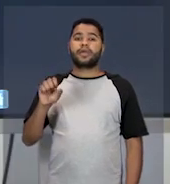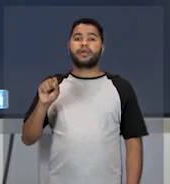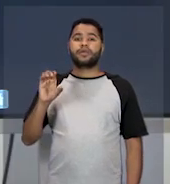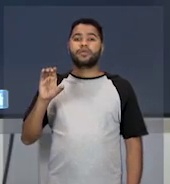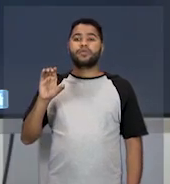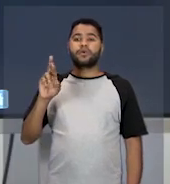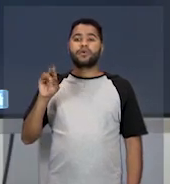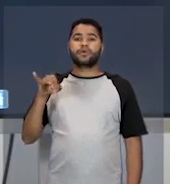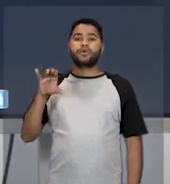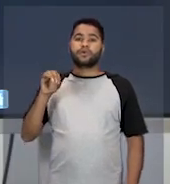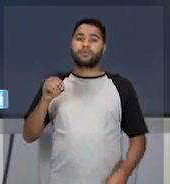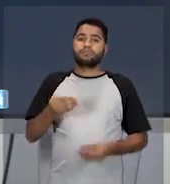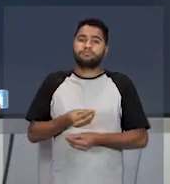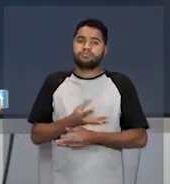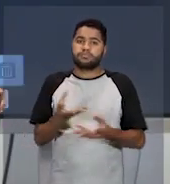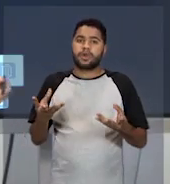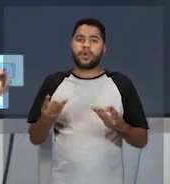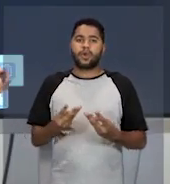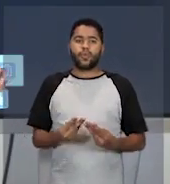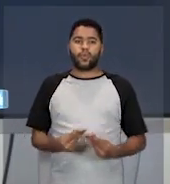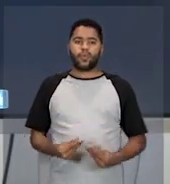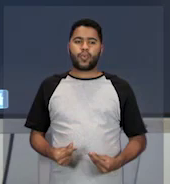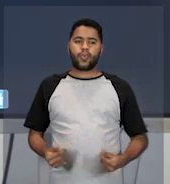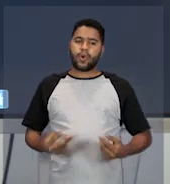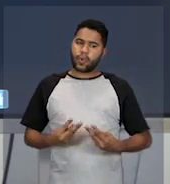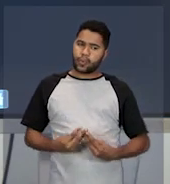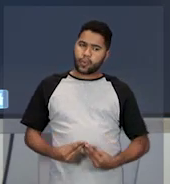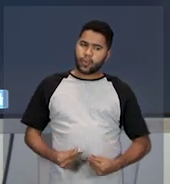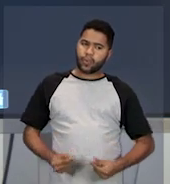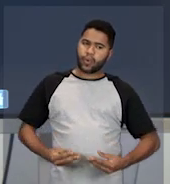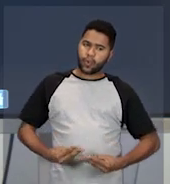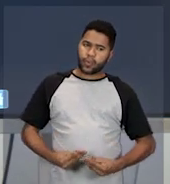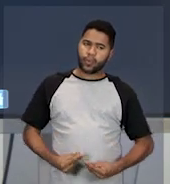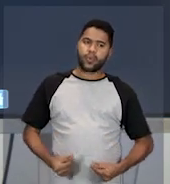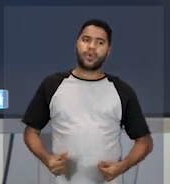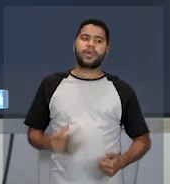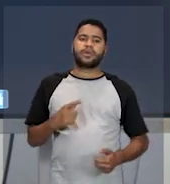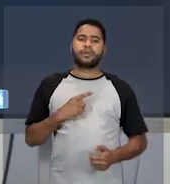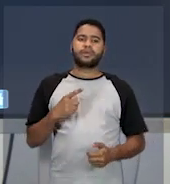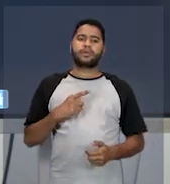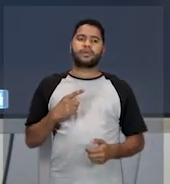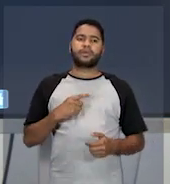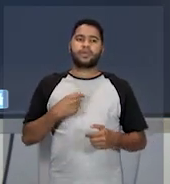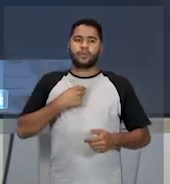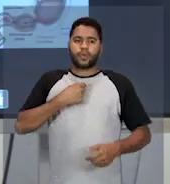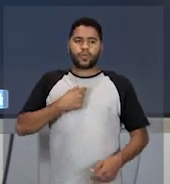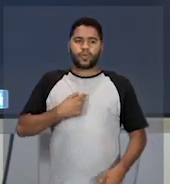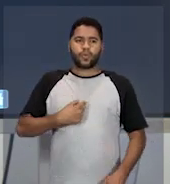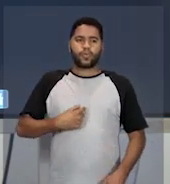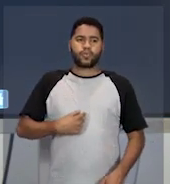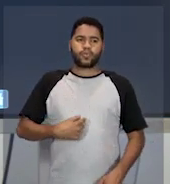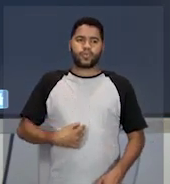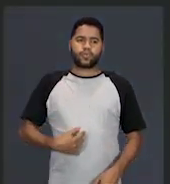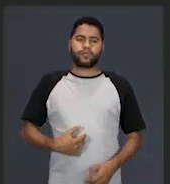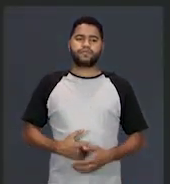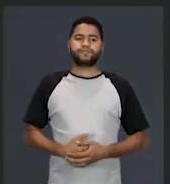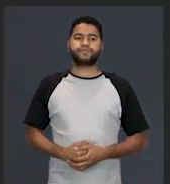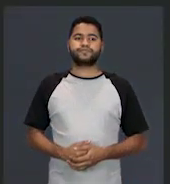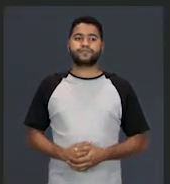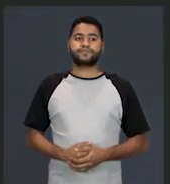aí enzimas digestivas. Então, aí, nós temos o tubo e as glândulas